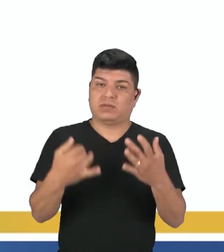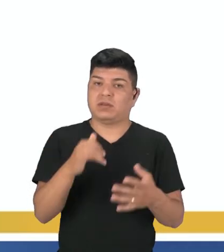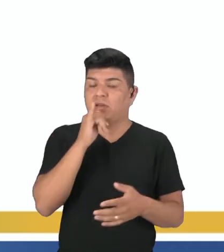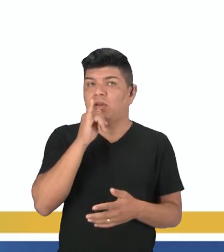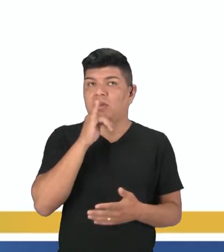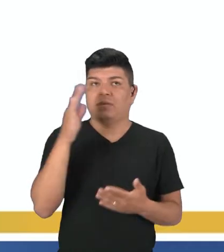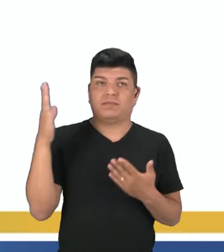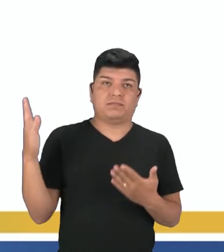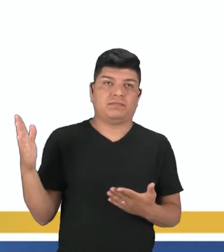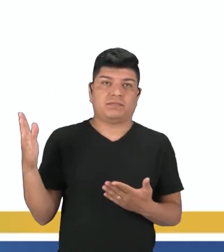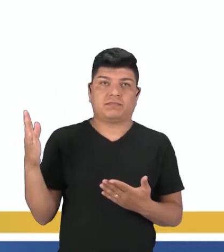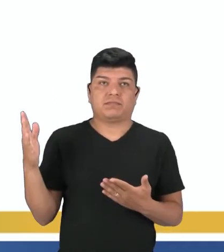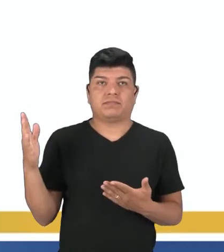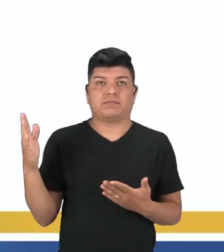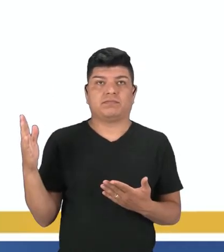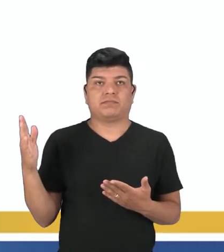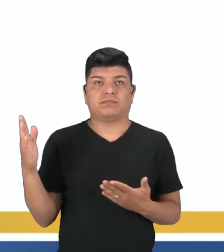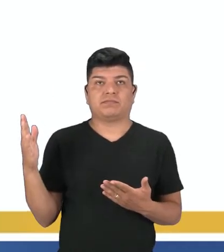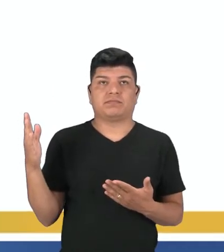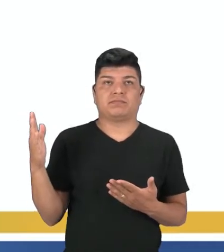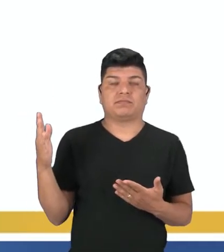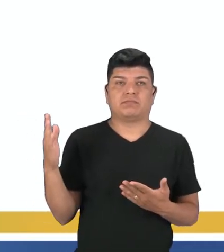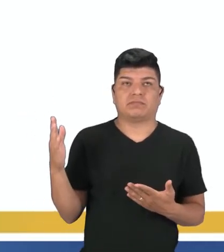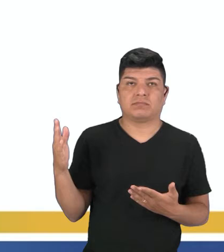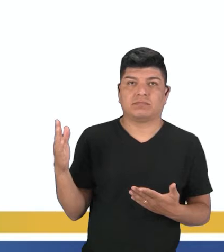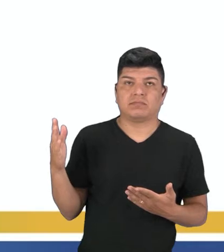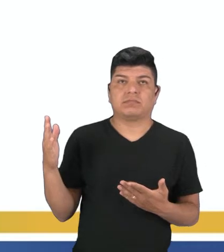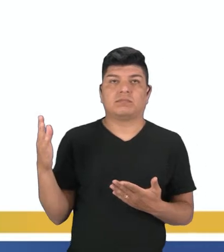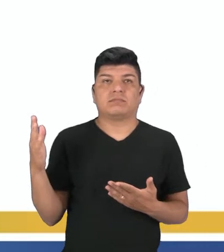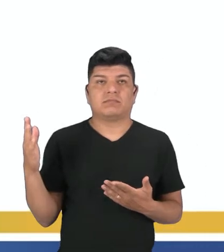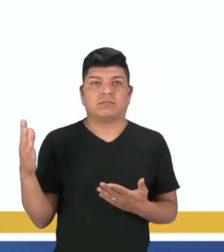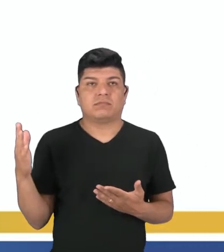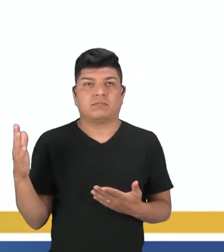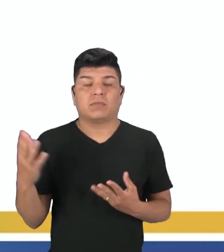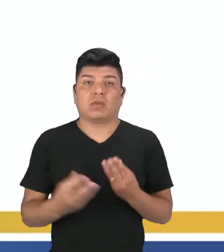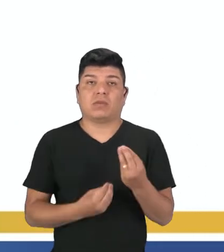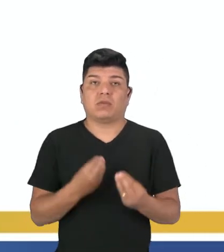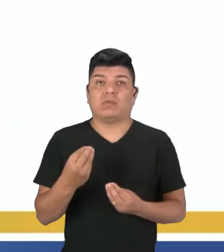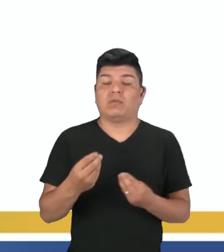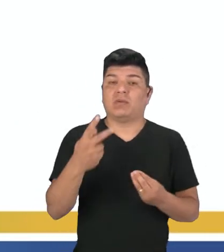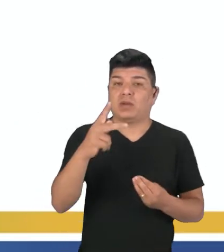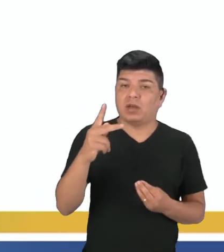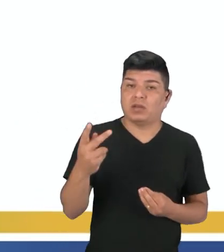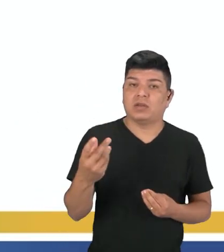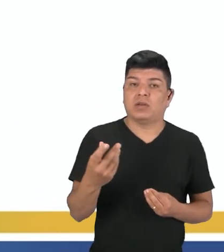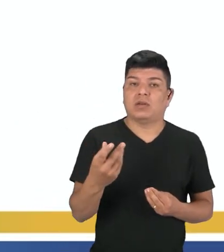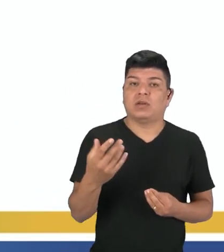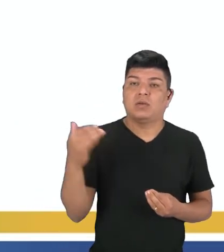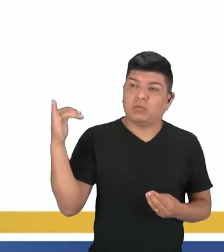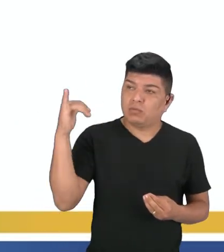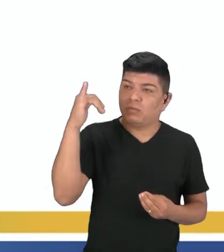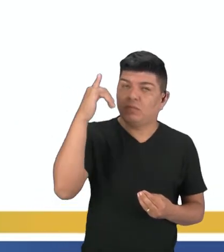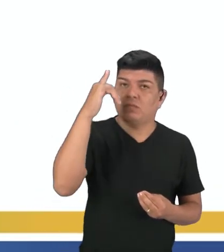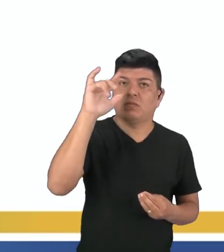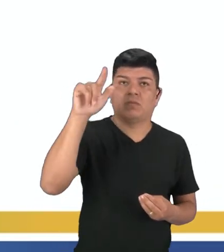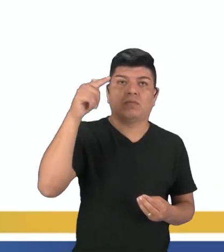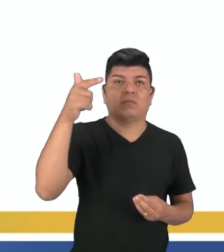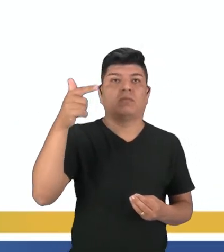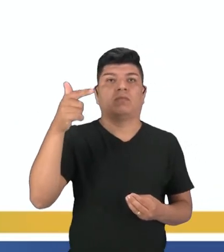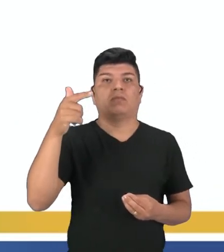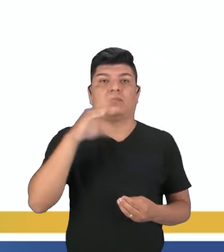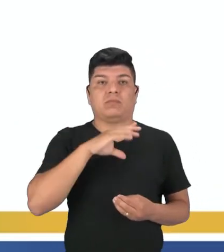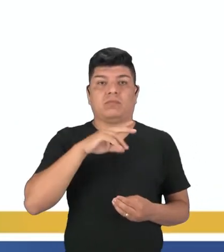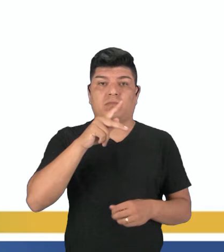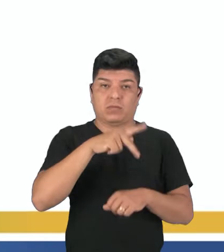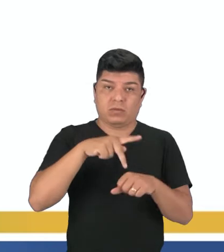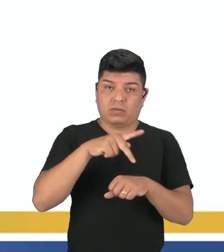o exemplo. What was your trip to Australia like? Como foi a sua viagem para a Austrália? Então,